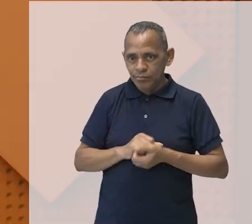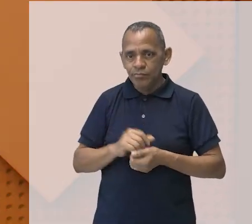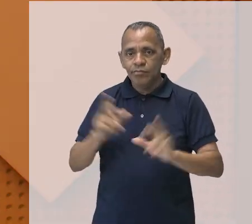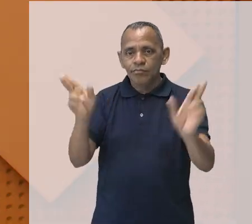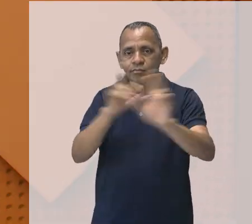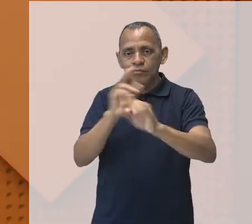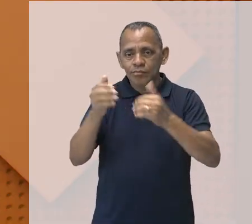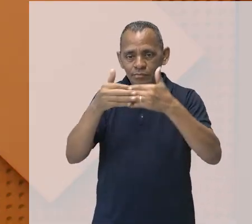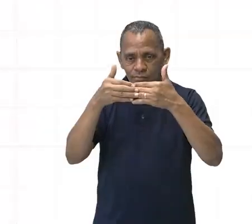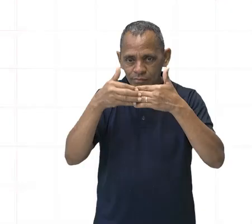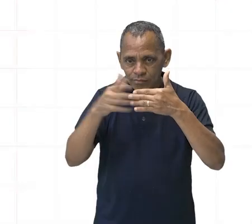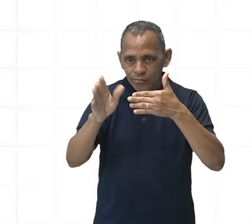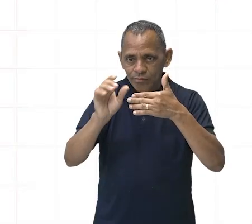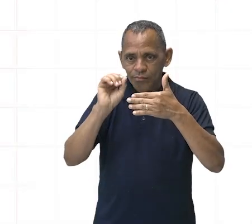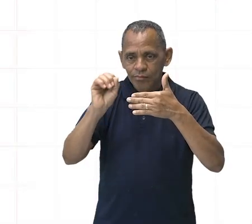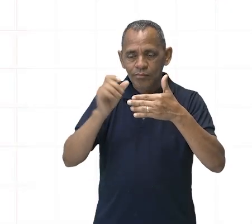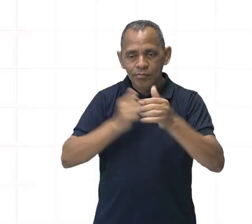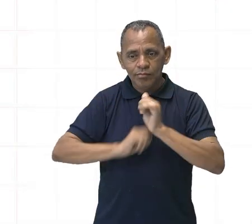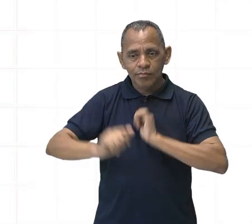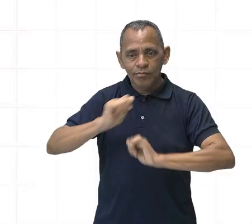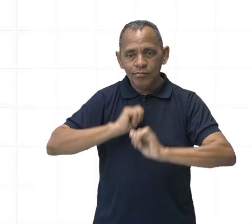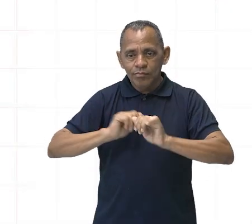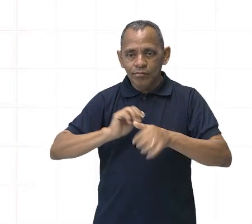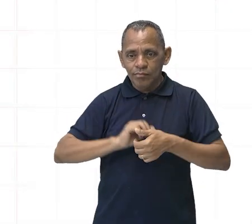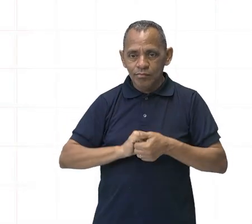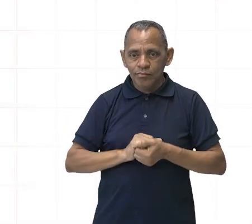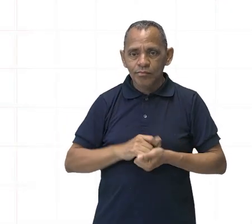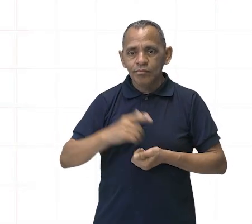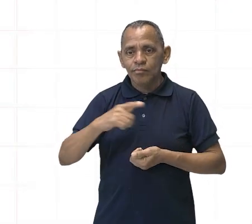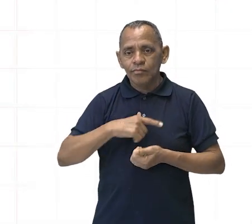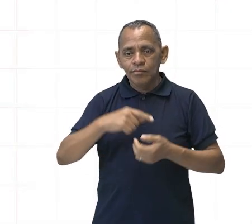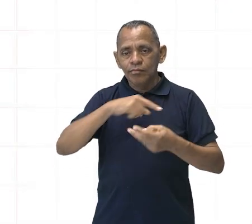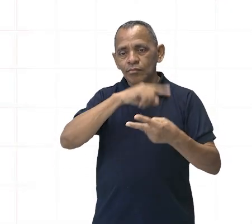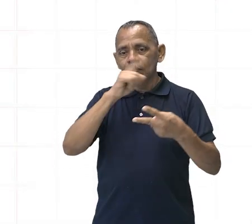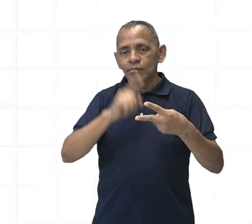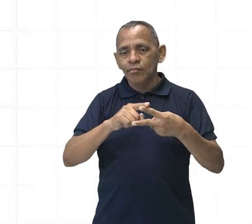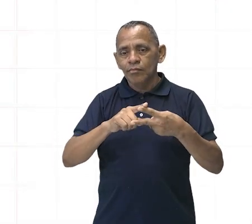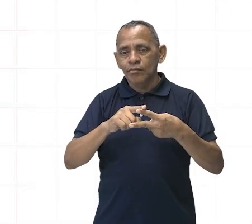à abertura econômica, temos o